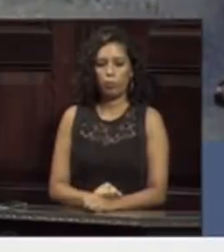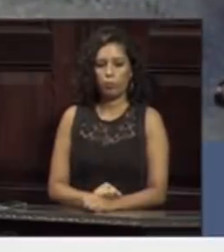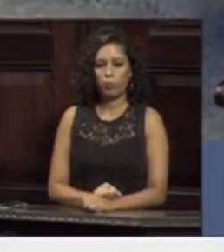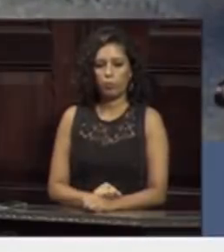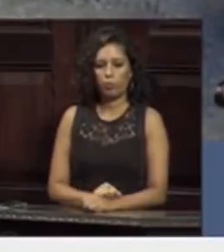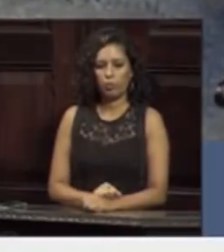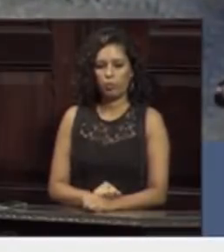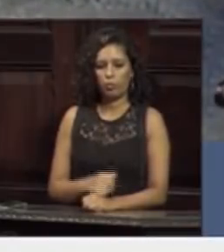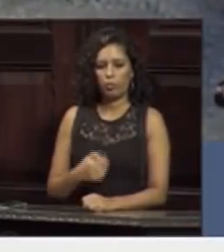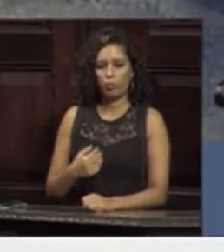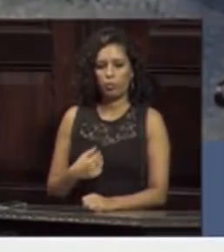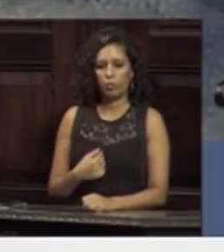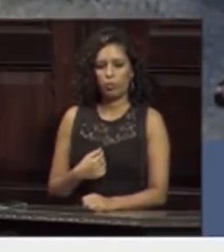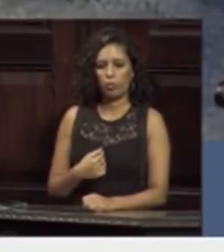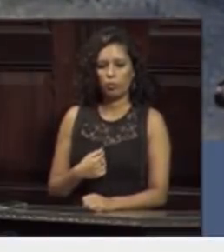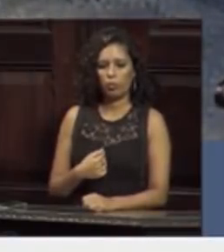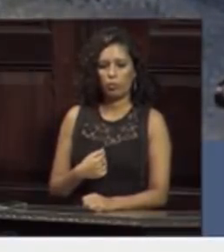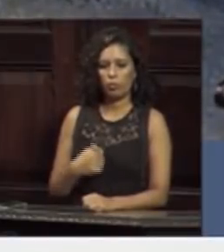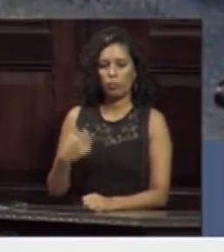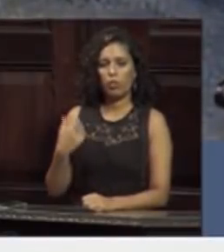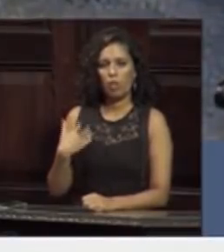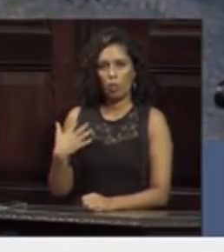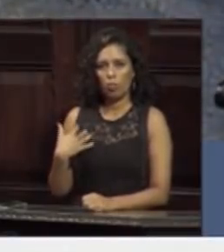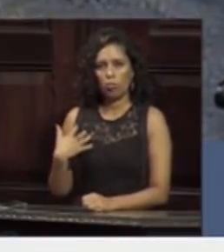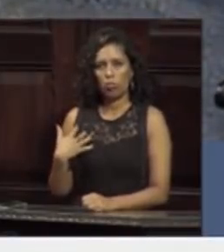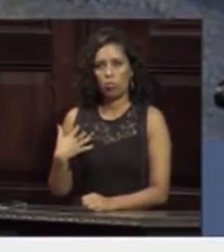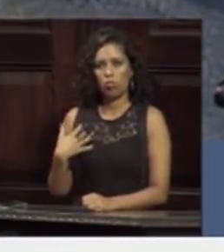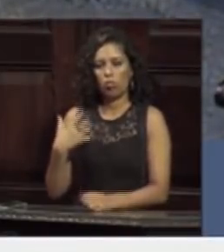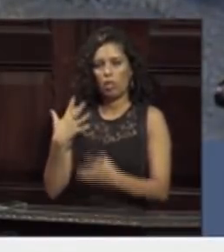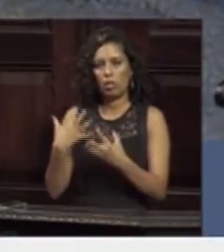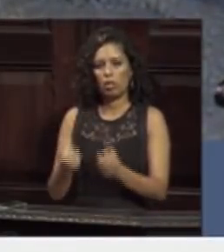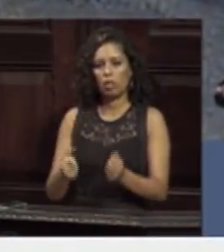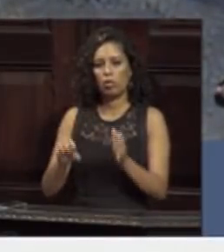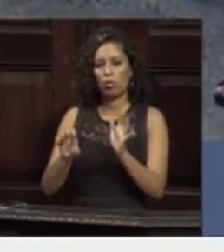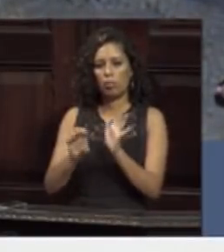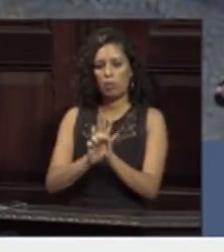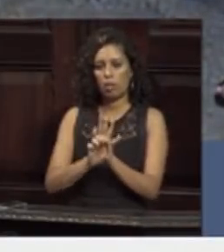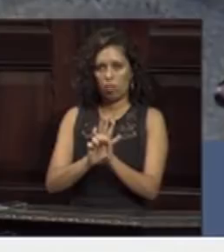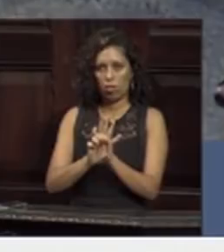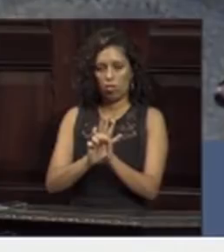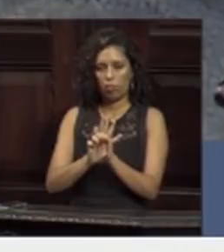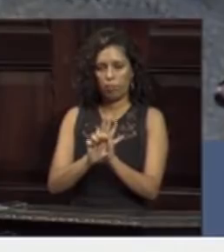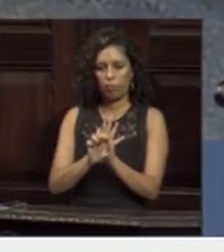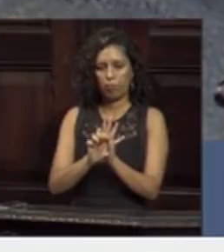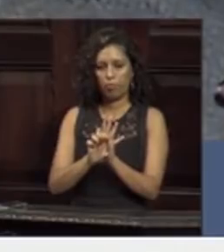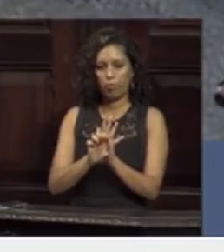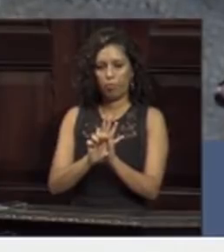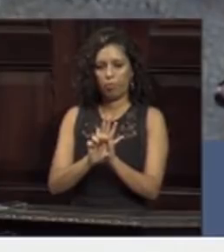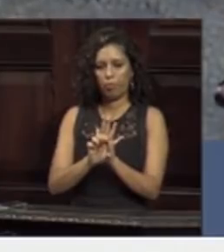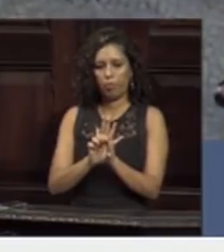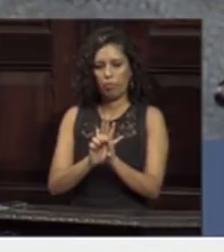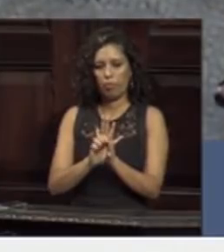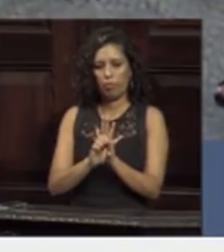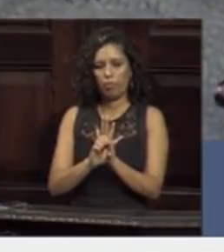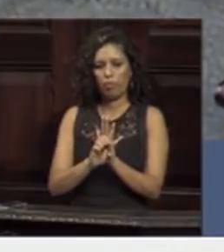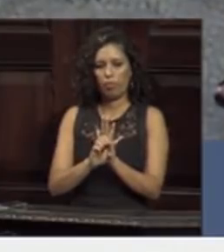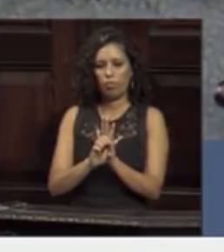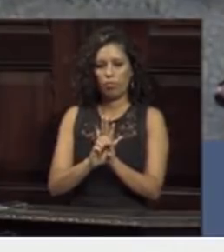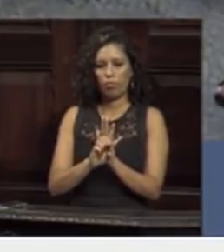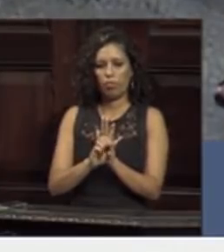Senhor presidente, uma vez aceita a emenda que condiciona a